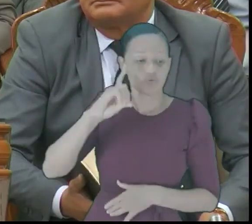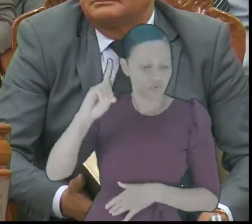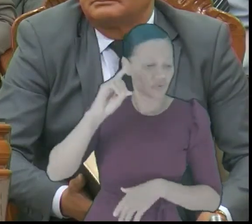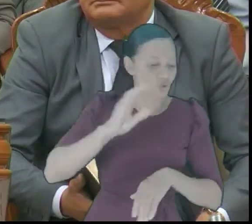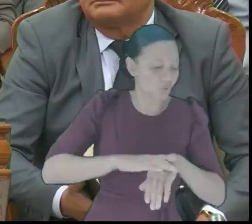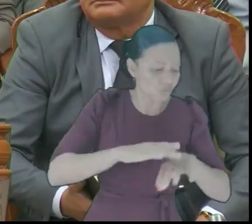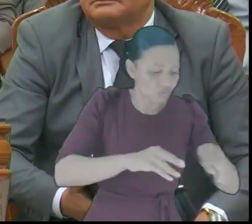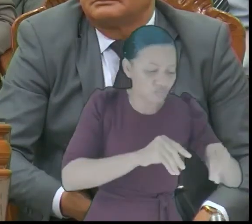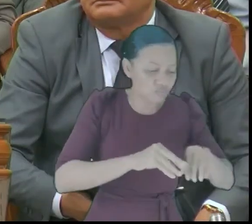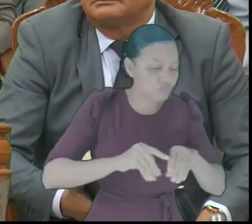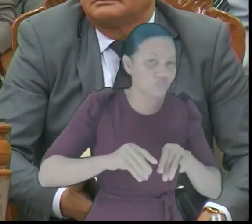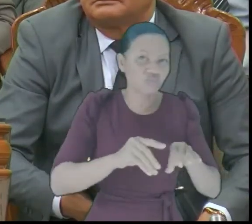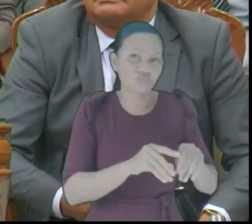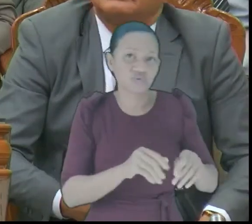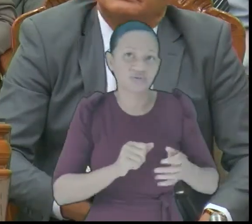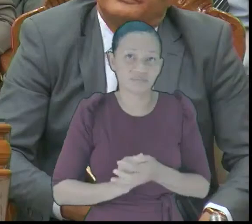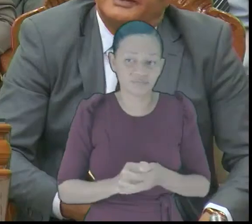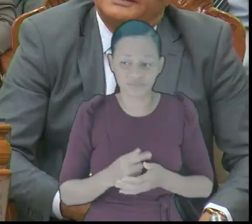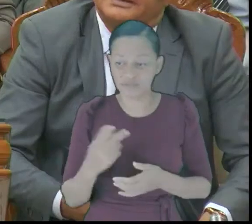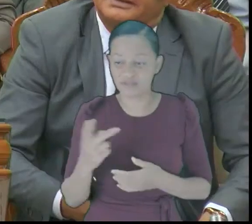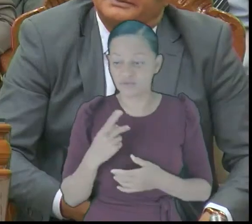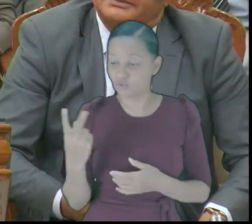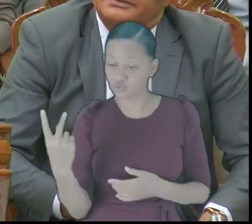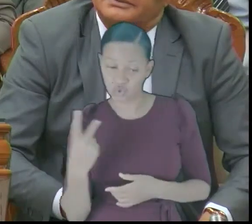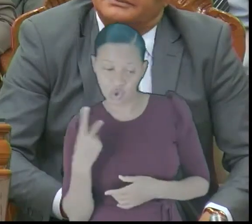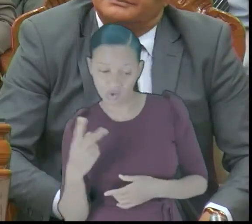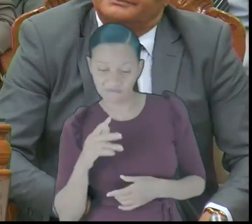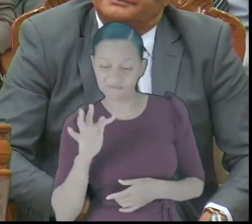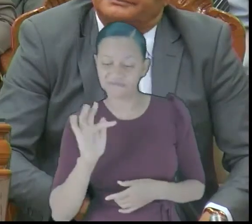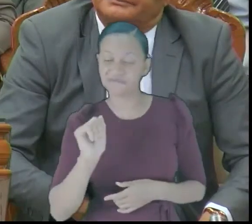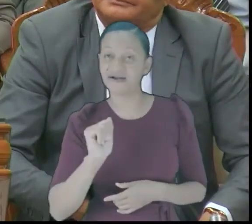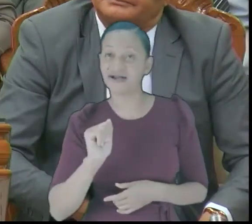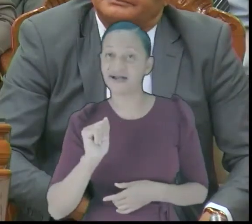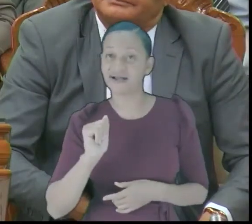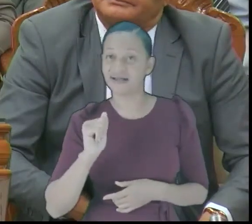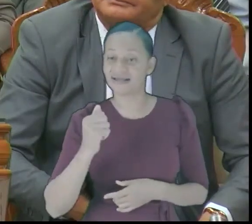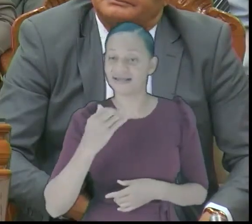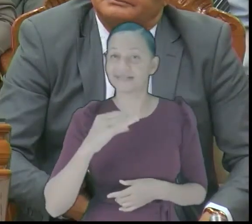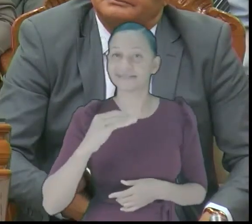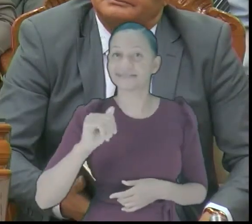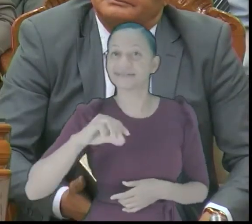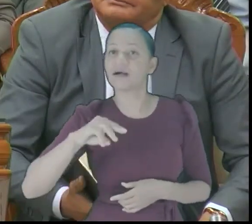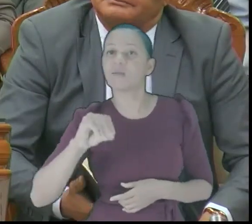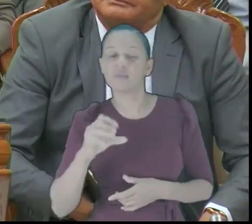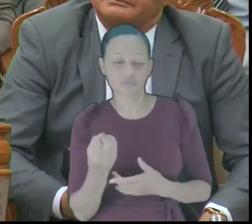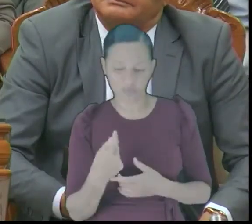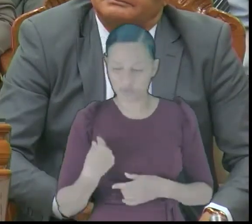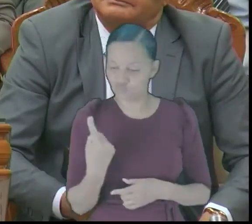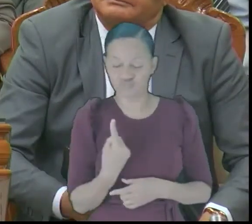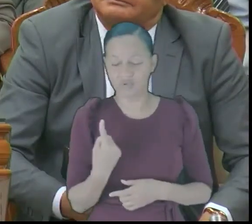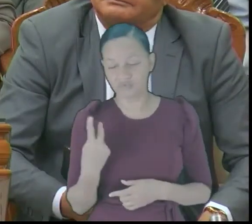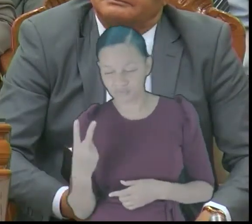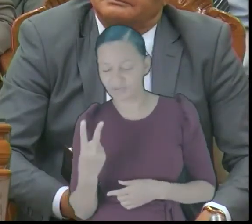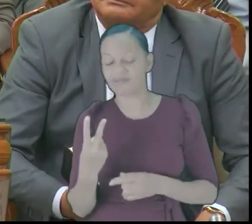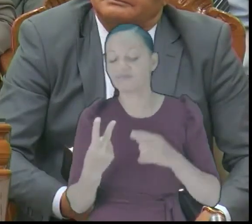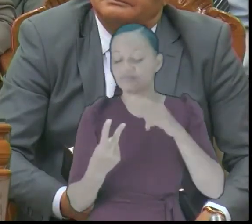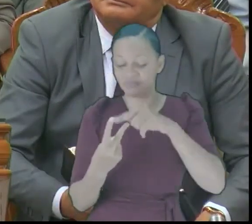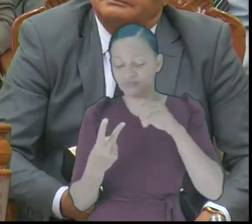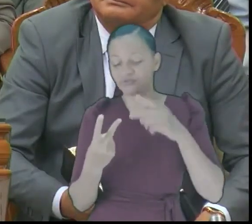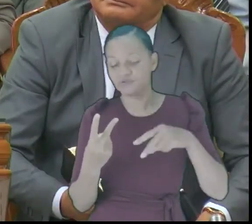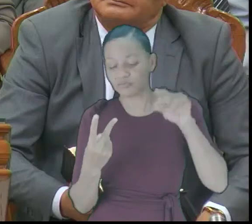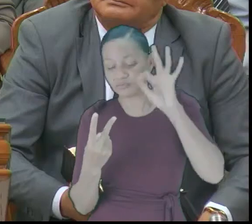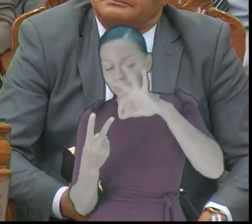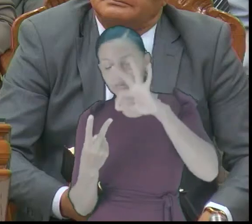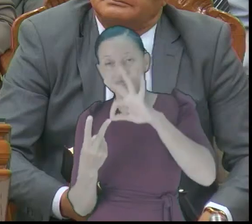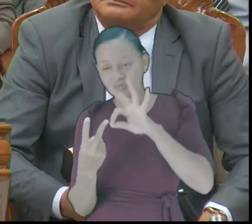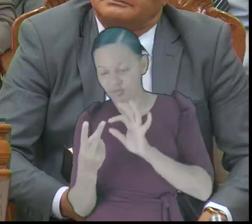disse faço ou Deus disse façamos? Façamos. Por que Deus disse façamos? Porque não estava só, estava com ele o Filho e o Espírito